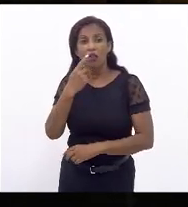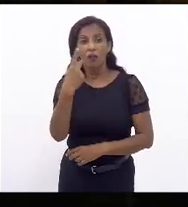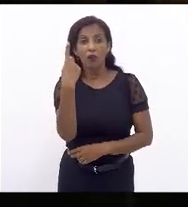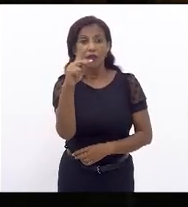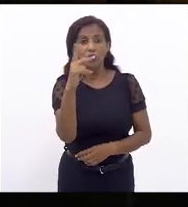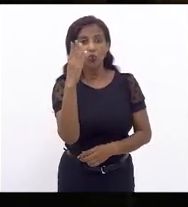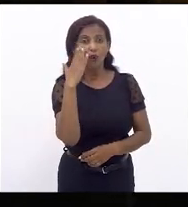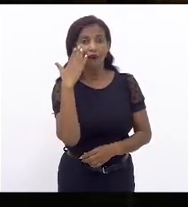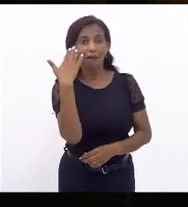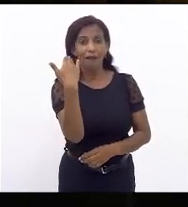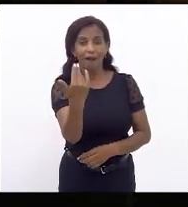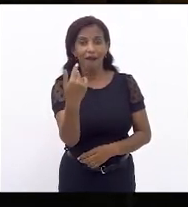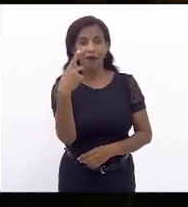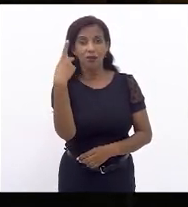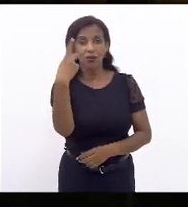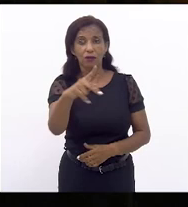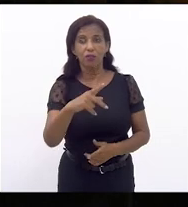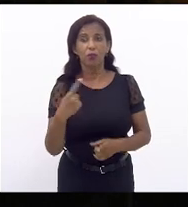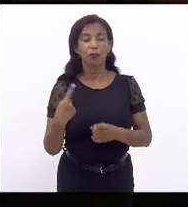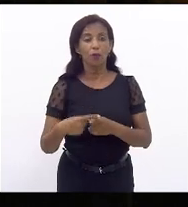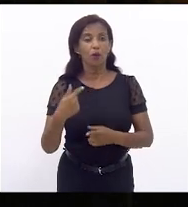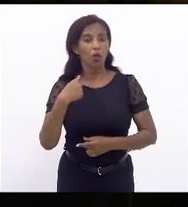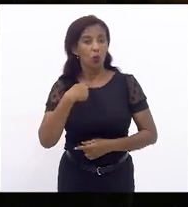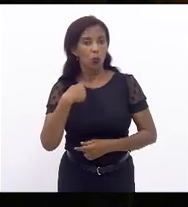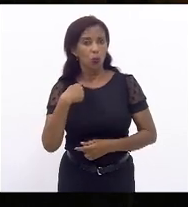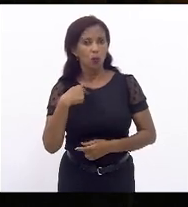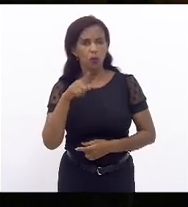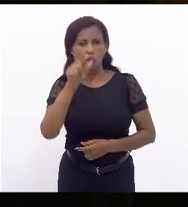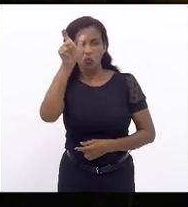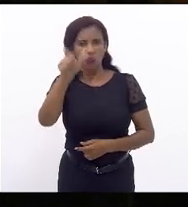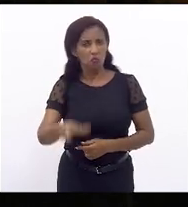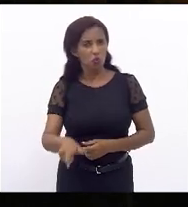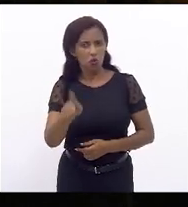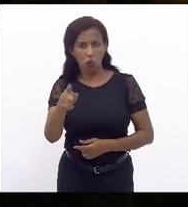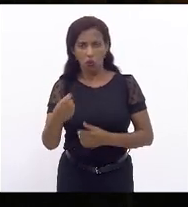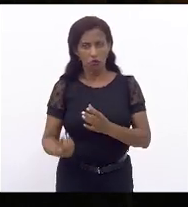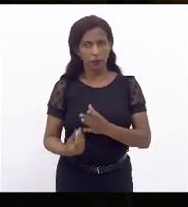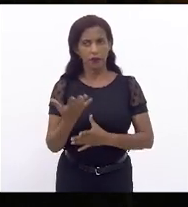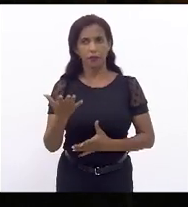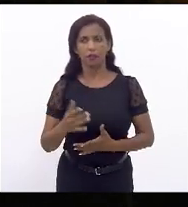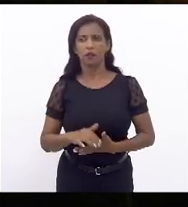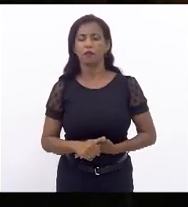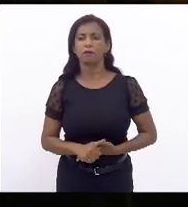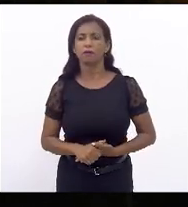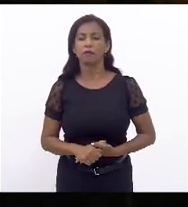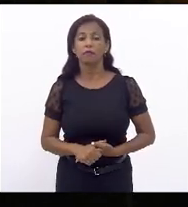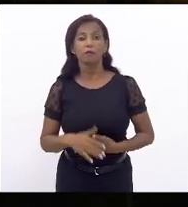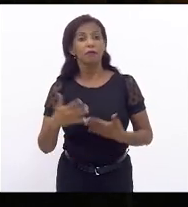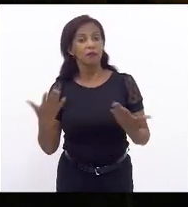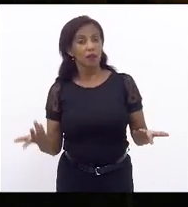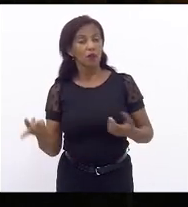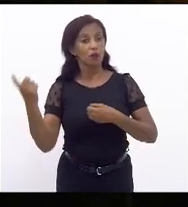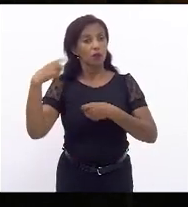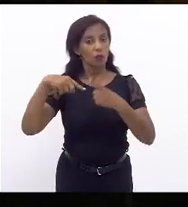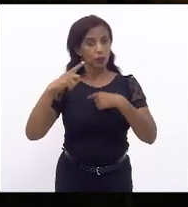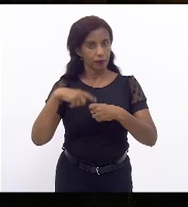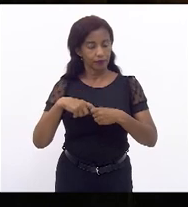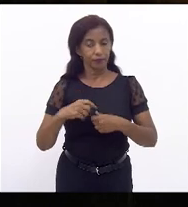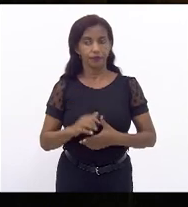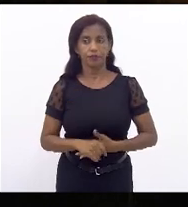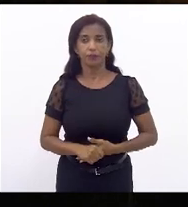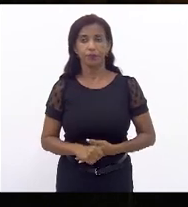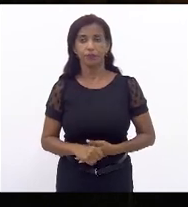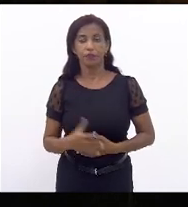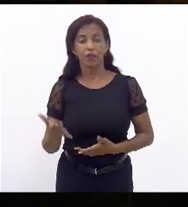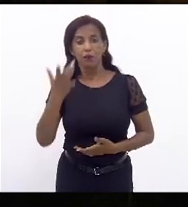sua cara, na sua frente, porque comigo o senhor não se cria. Então, voltando,